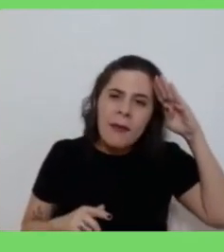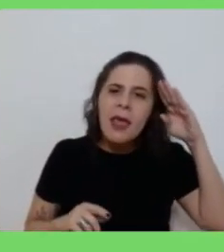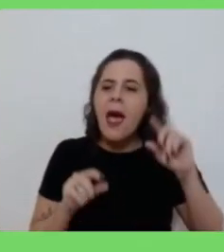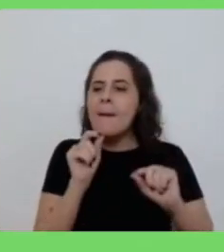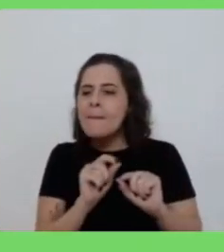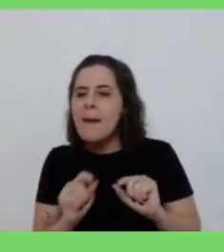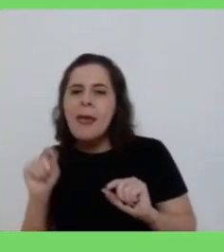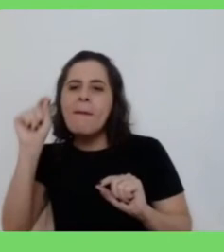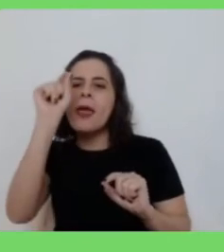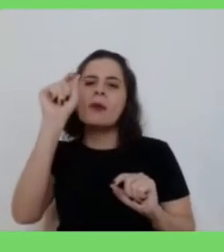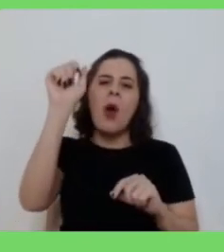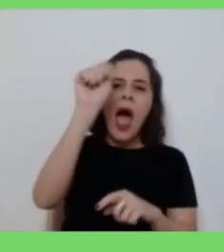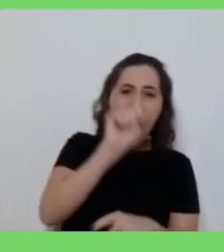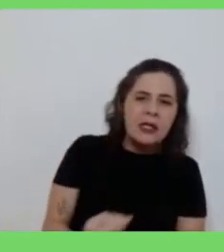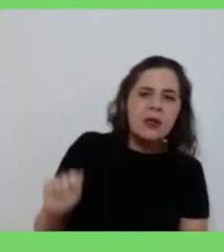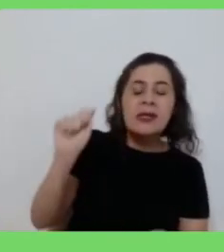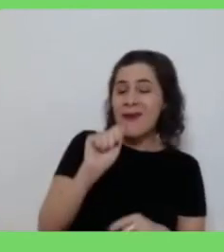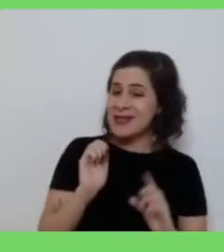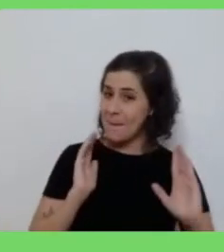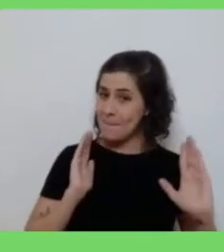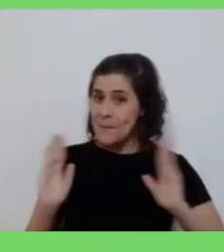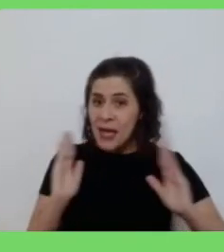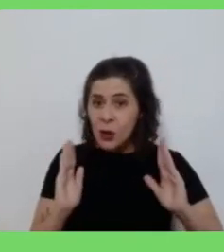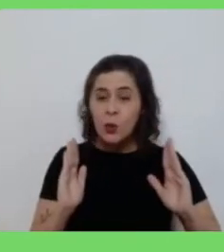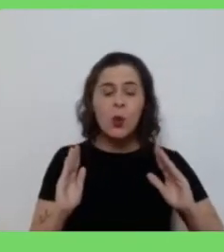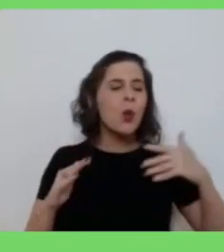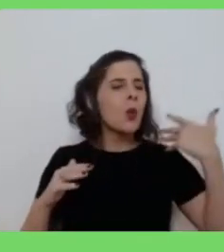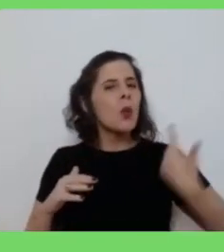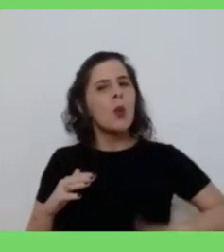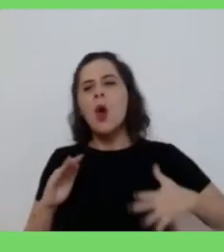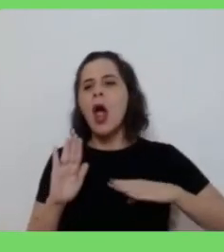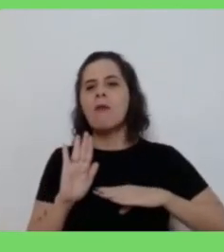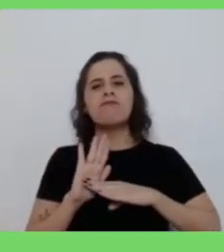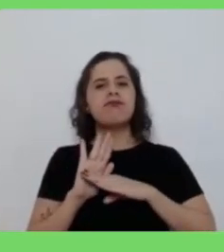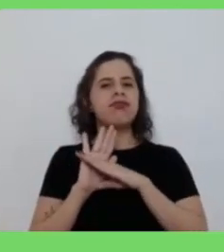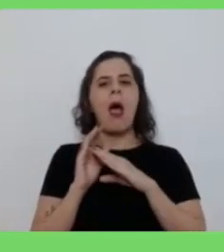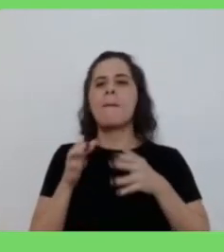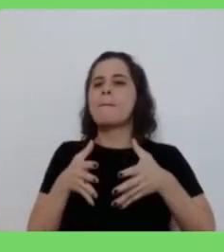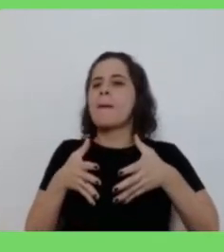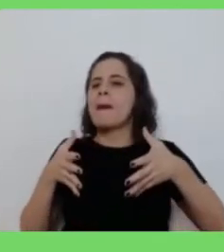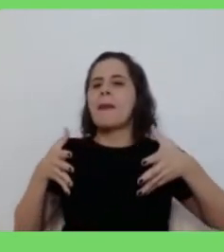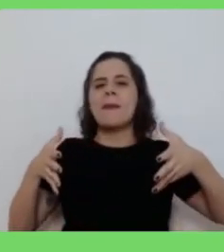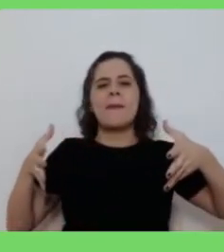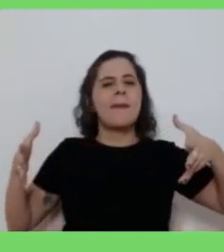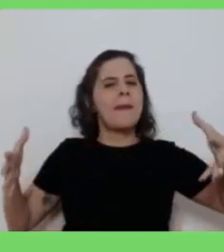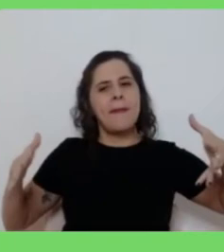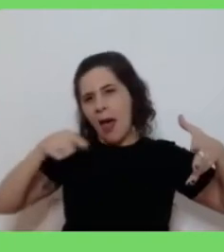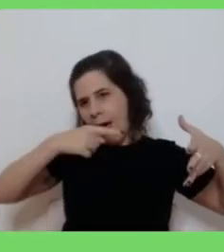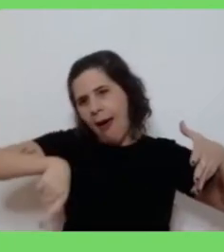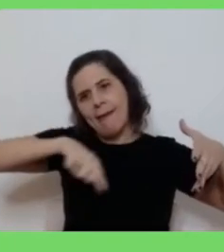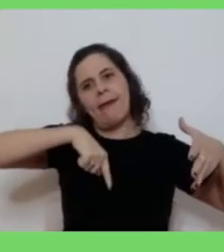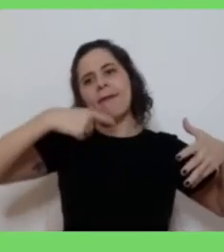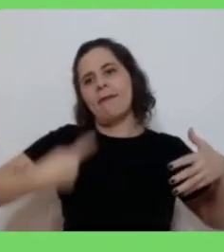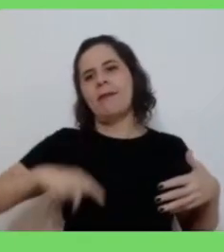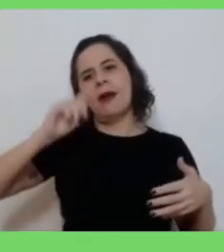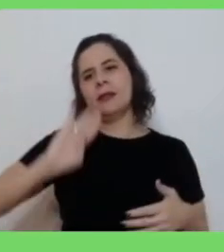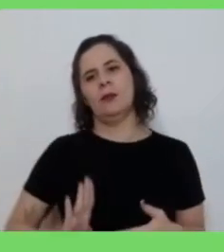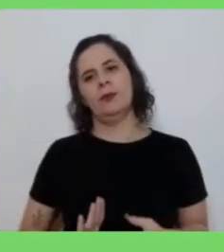Associação ess esse período foi um período de Franca expansão na área aqui no Brasil